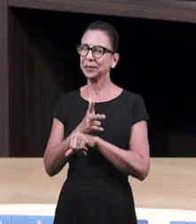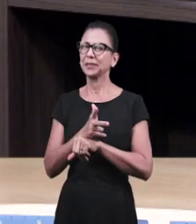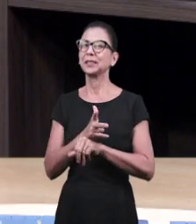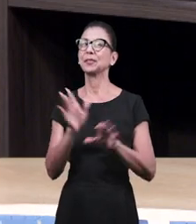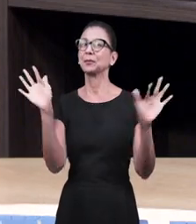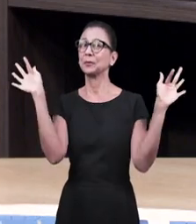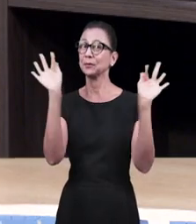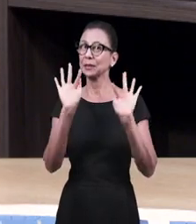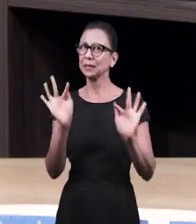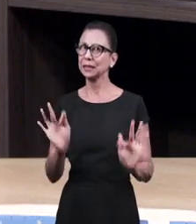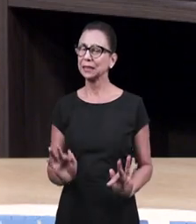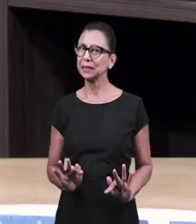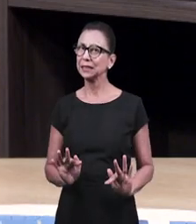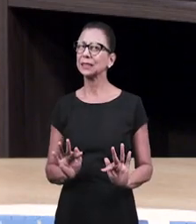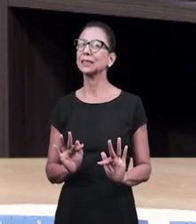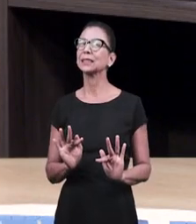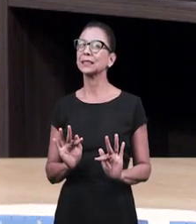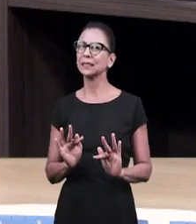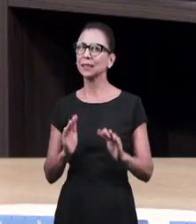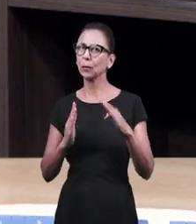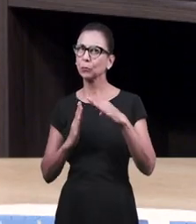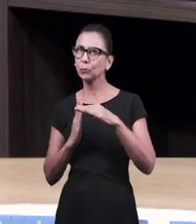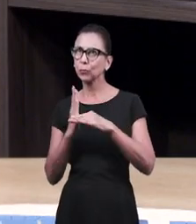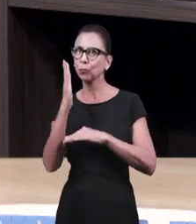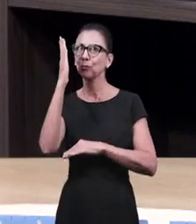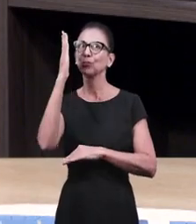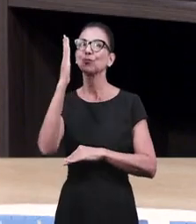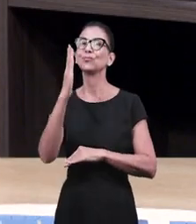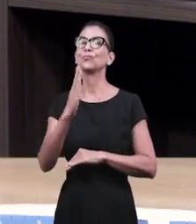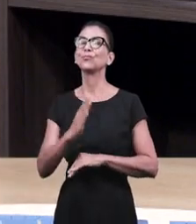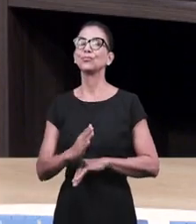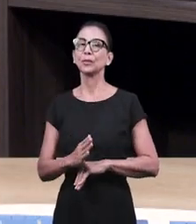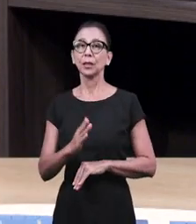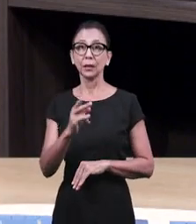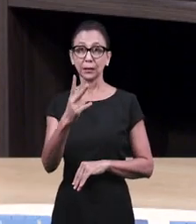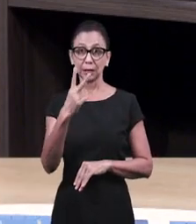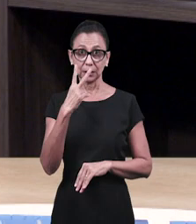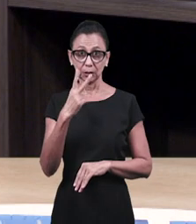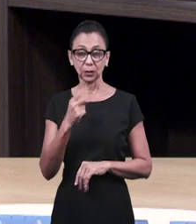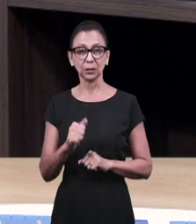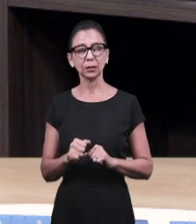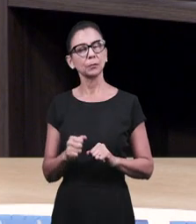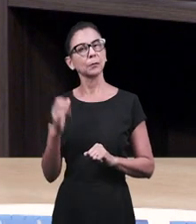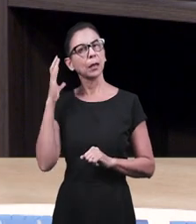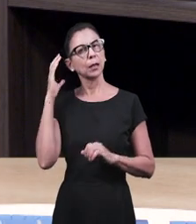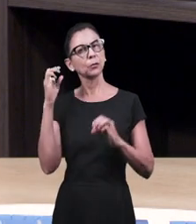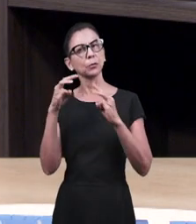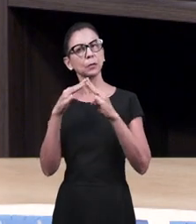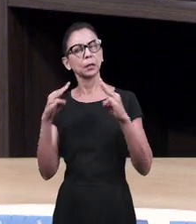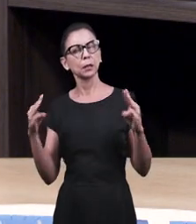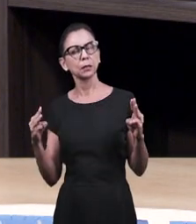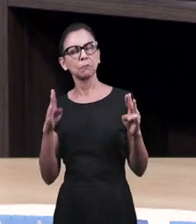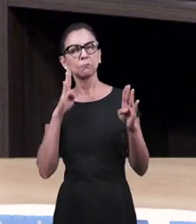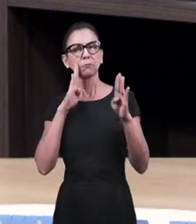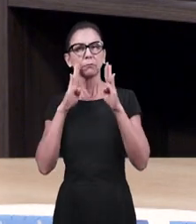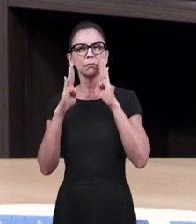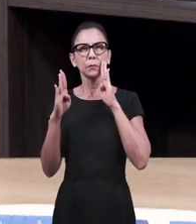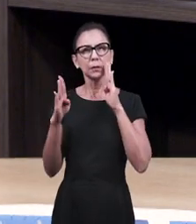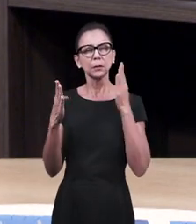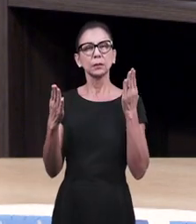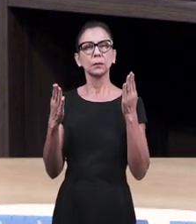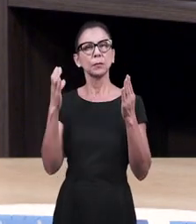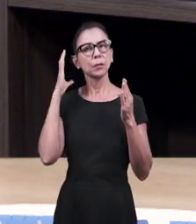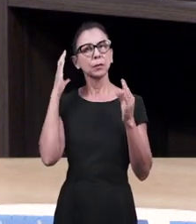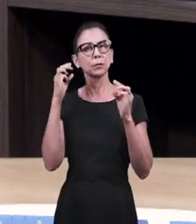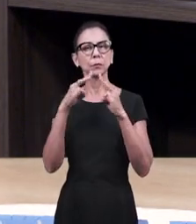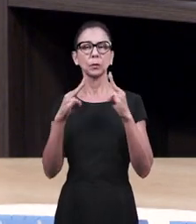tem crescido cada vez mais no programa Conversas Bíblicas. Você que está assistindo pela Rádio Manaim, você que está assistindo pelo Facebook da Rádio